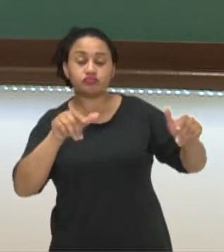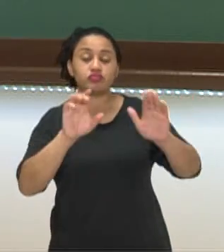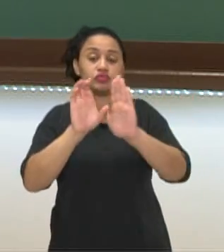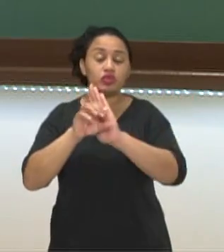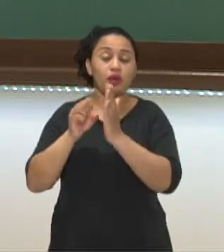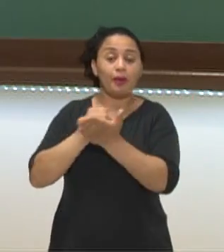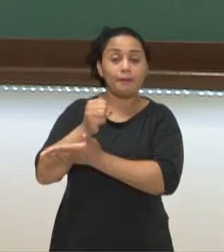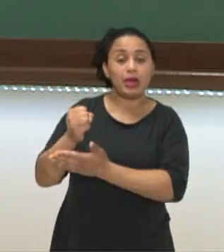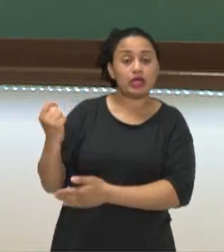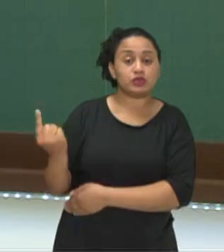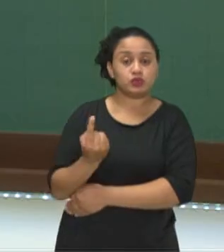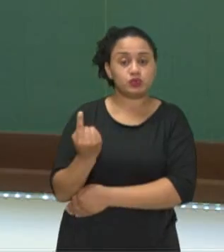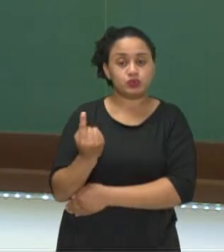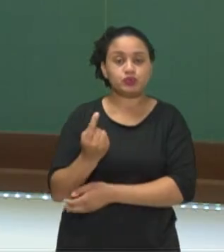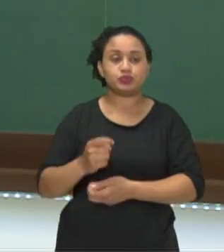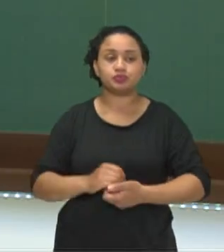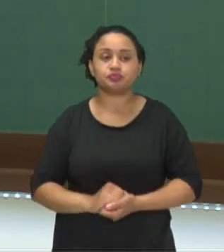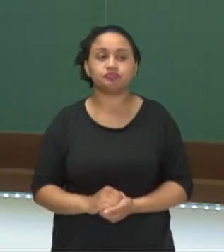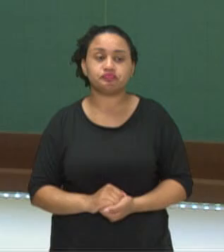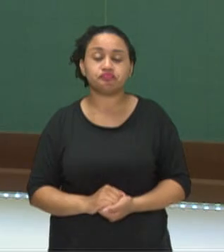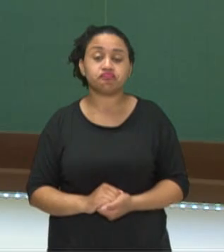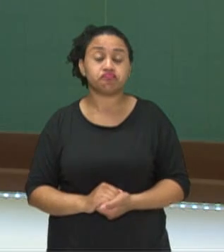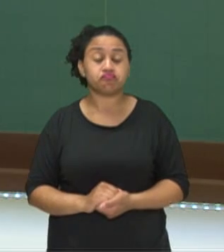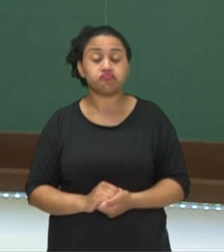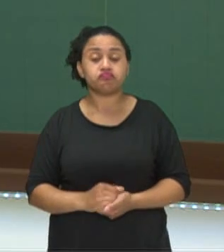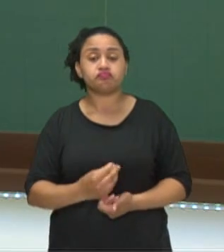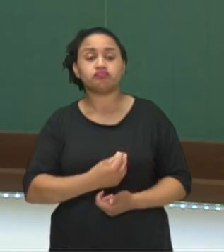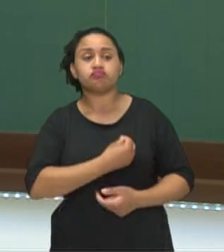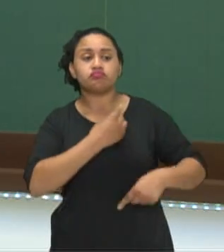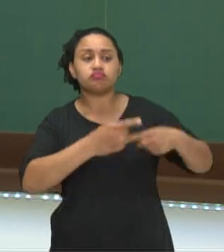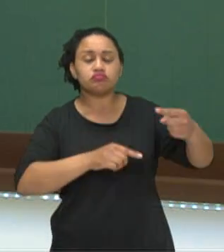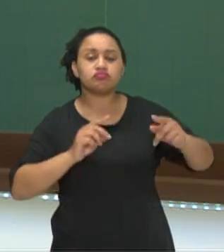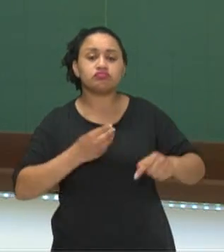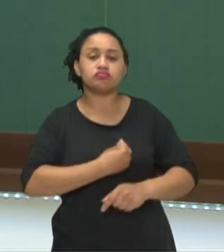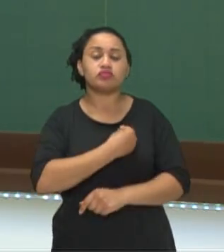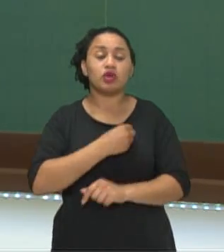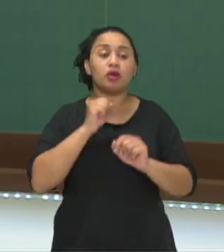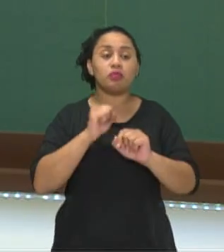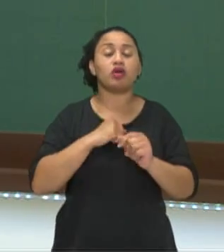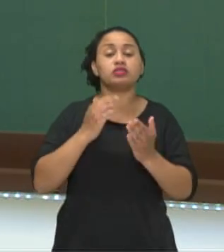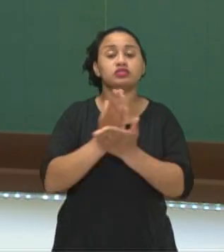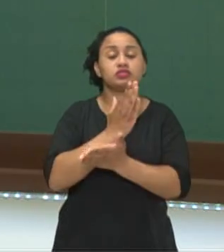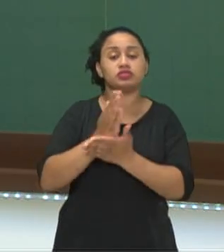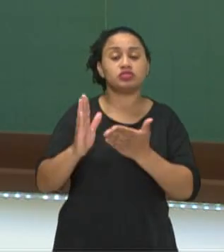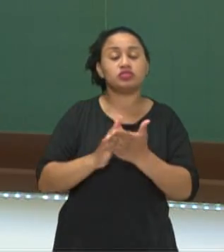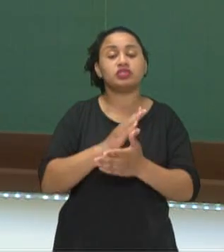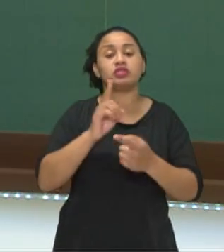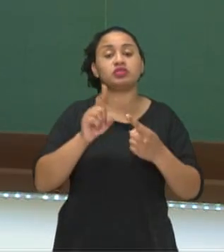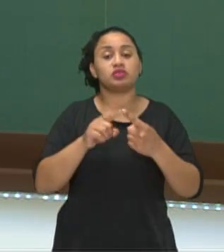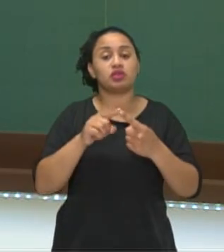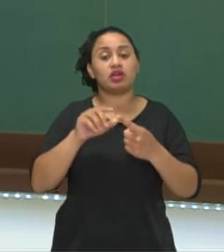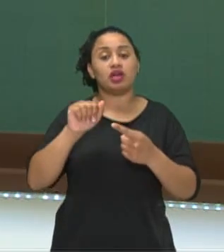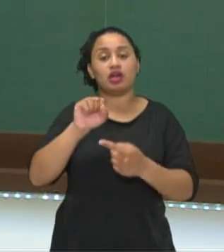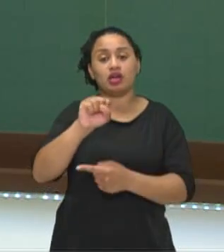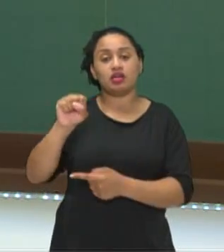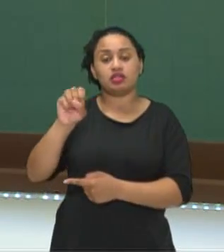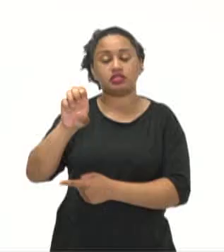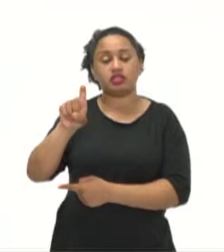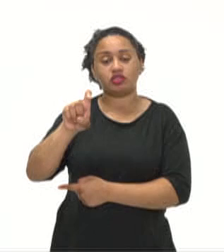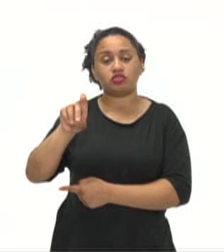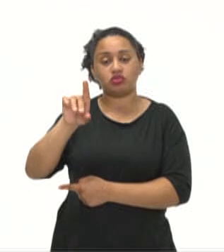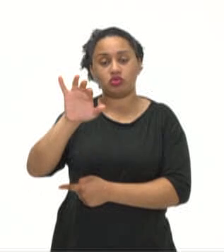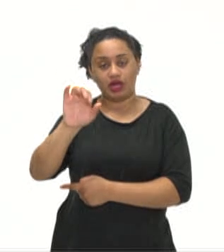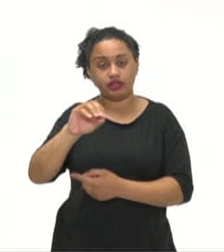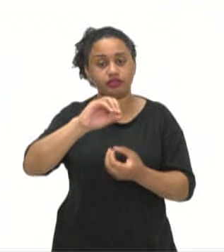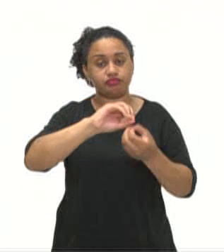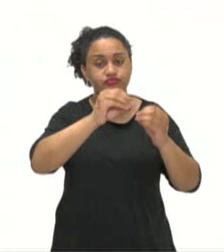1. A reprodução dos seres vivos pode ser dividida então em assexuada e sexuada.